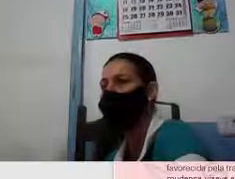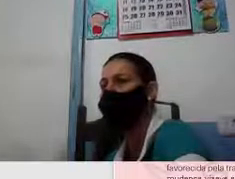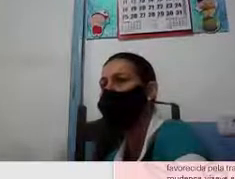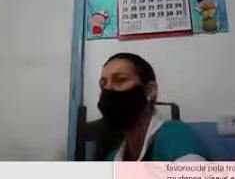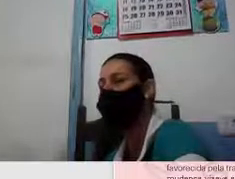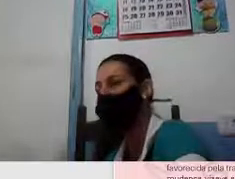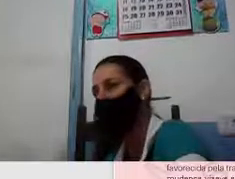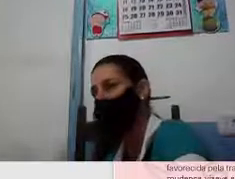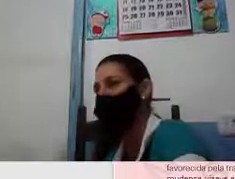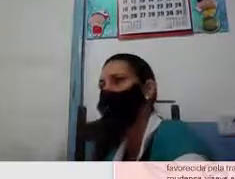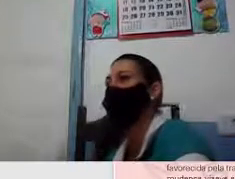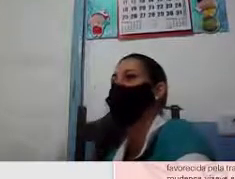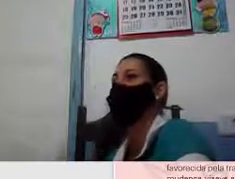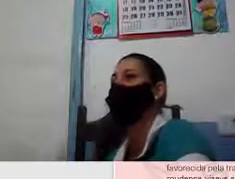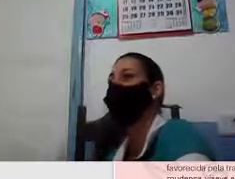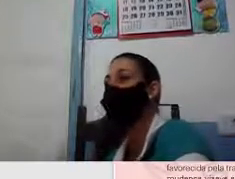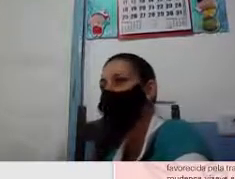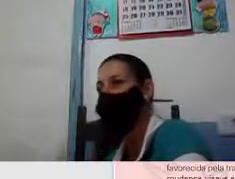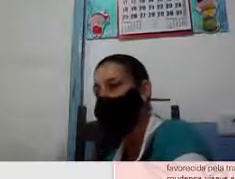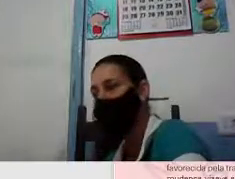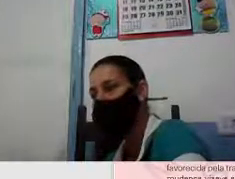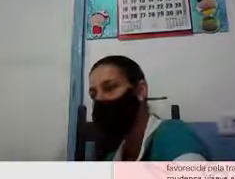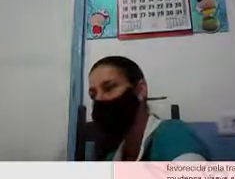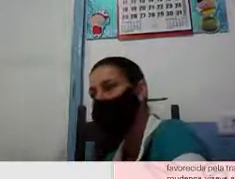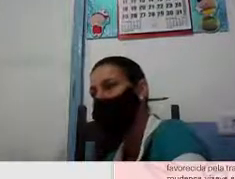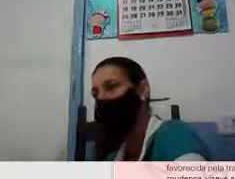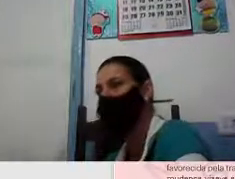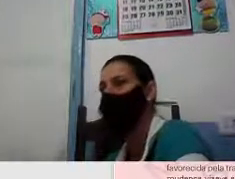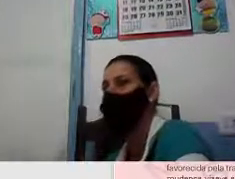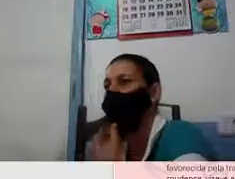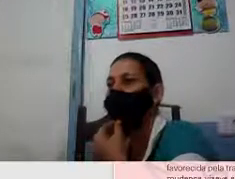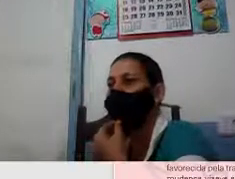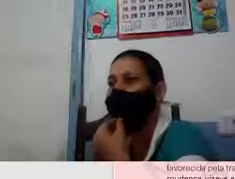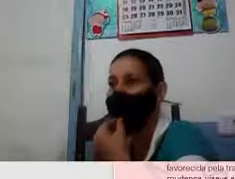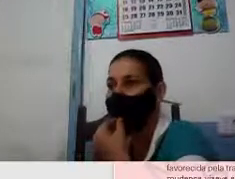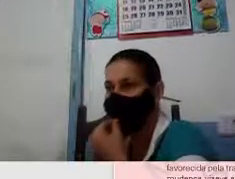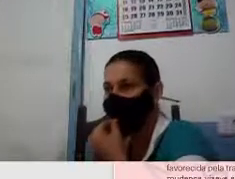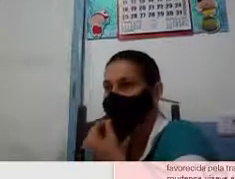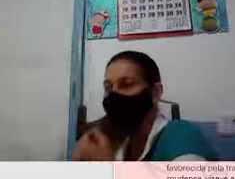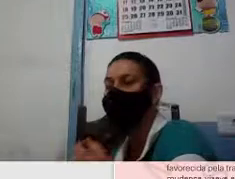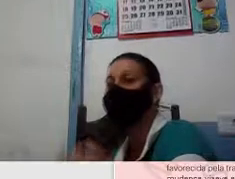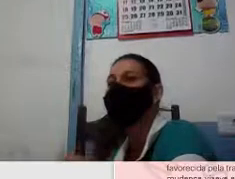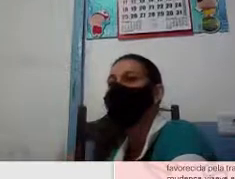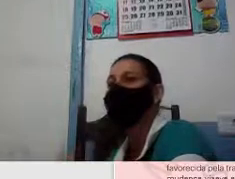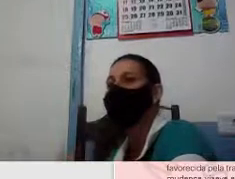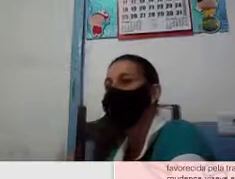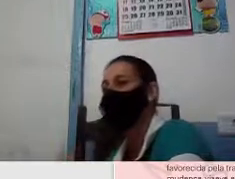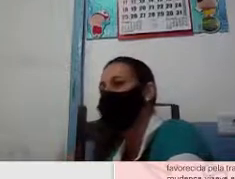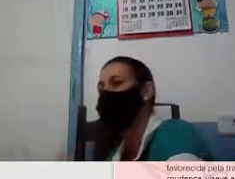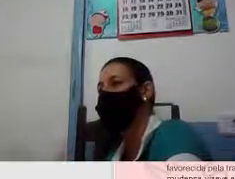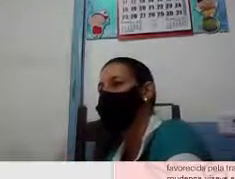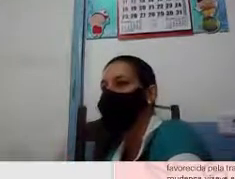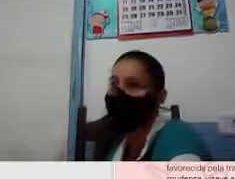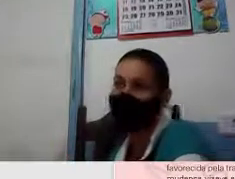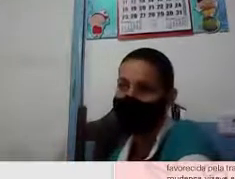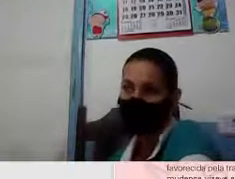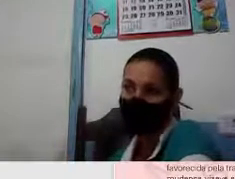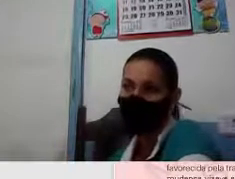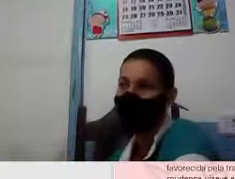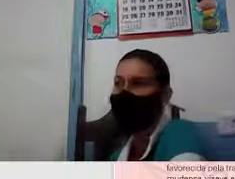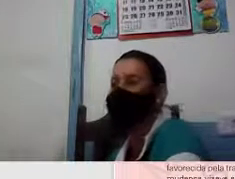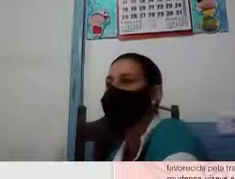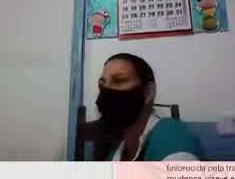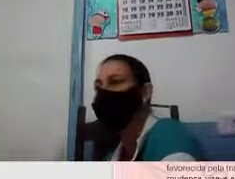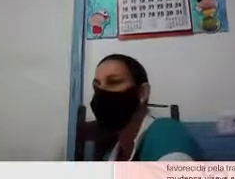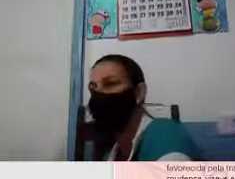arcadismo trazia a simplicidade, a natureza como sendo o lugar ideal para você viver, né? Marcava que a cidade não era lugar bom